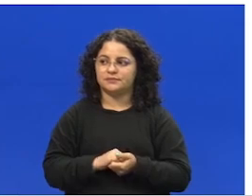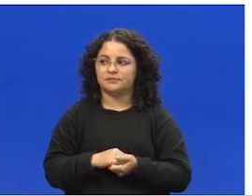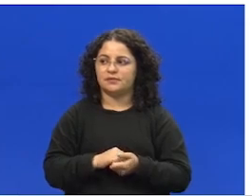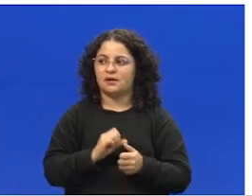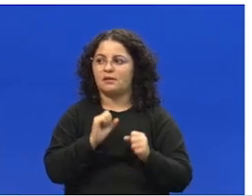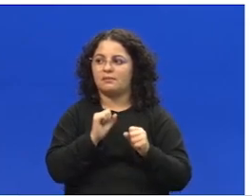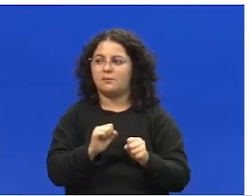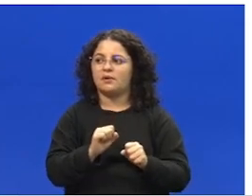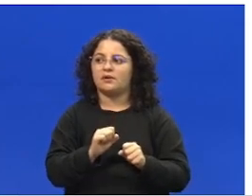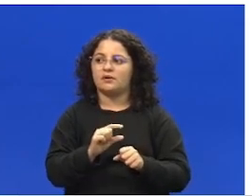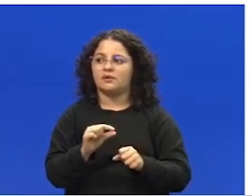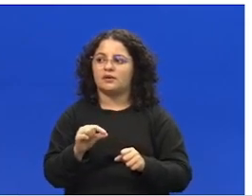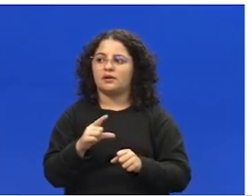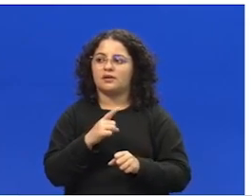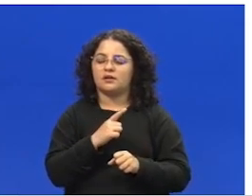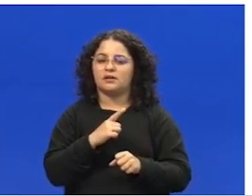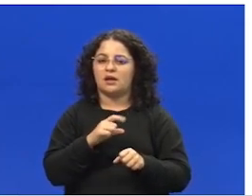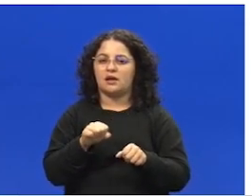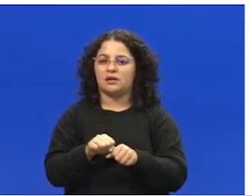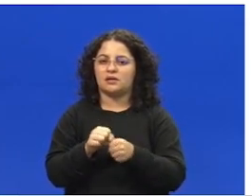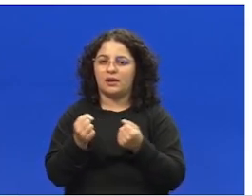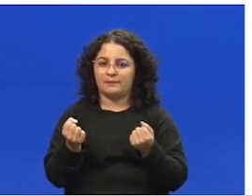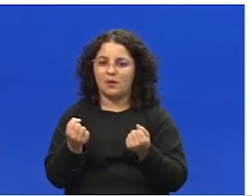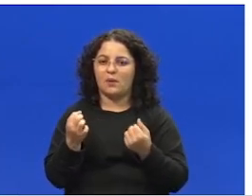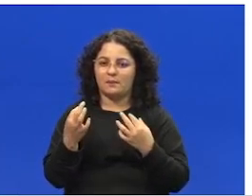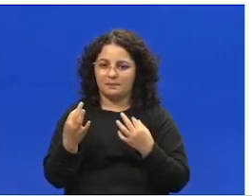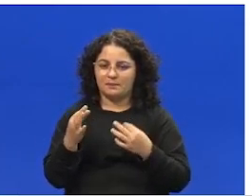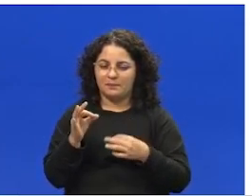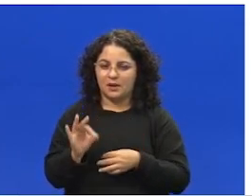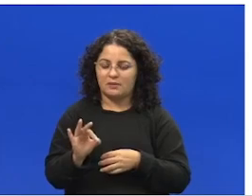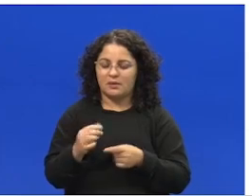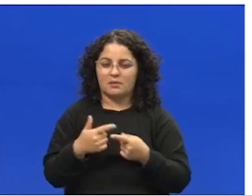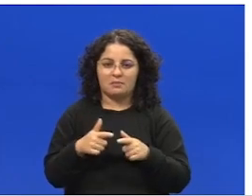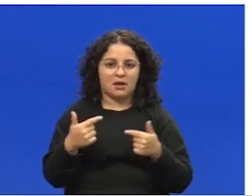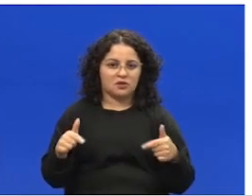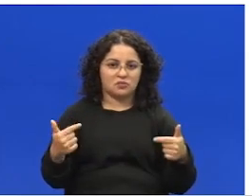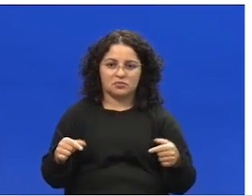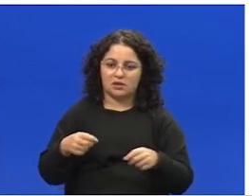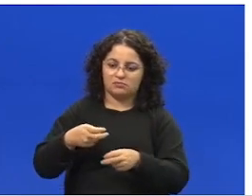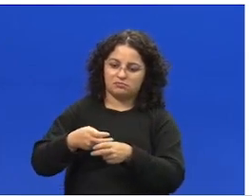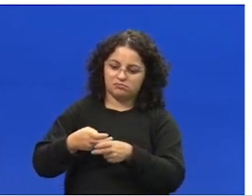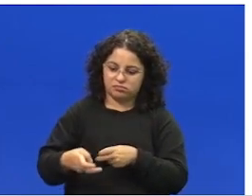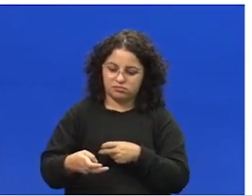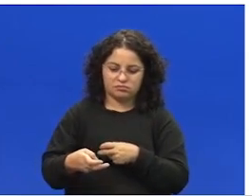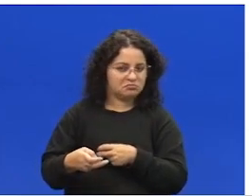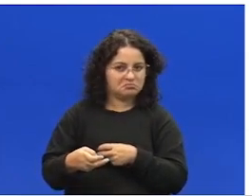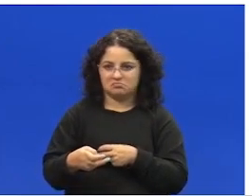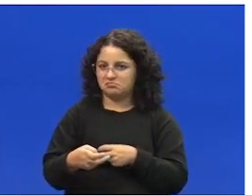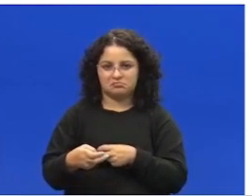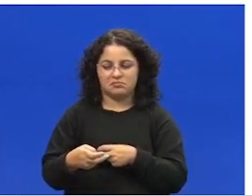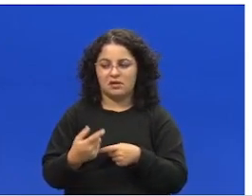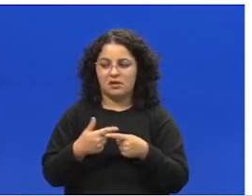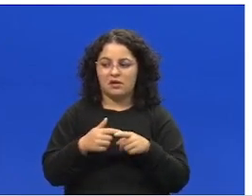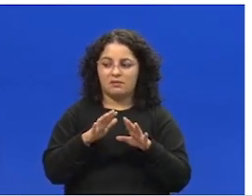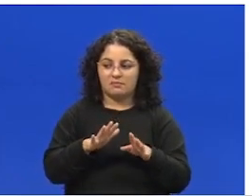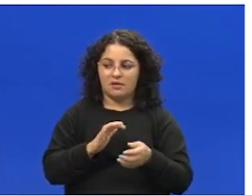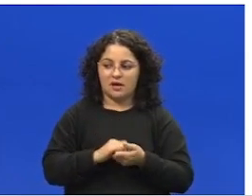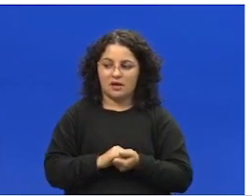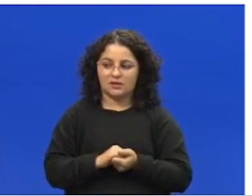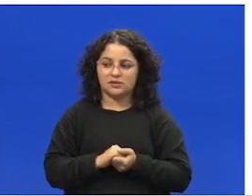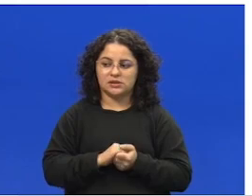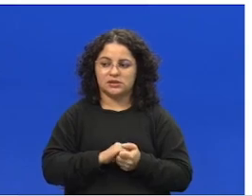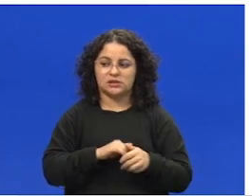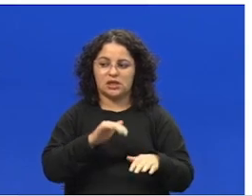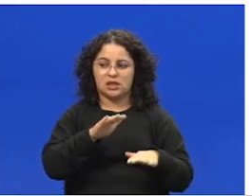posso ter uma quebra, uma fratura e não ter o escorregamento, mas